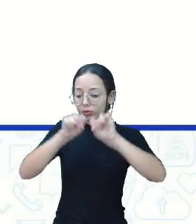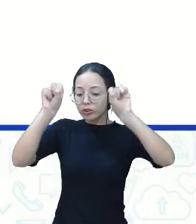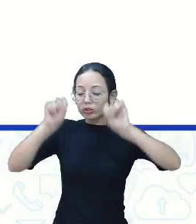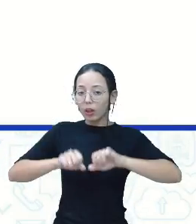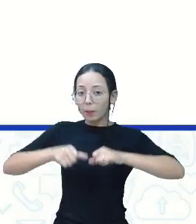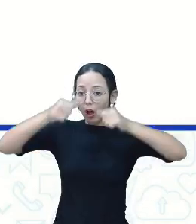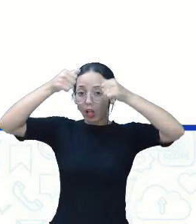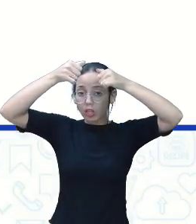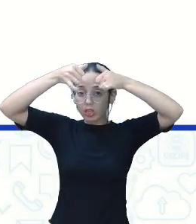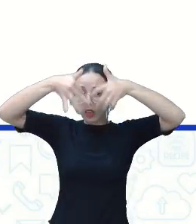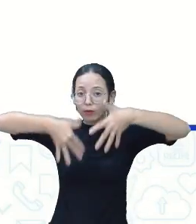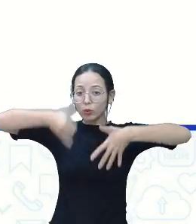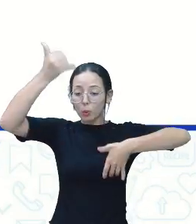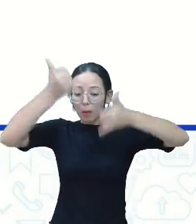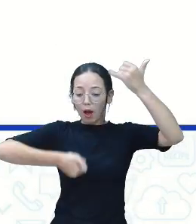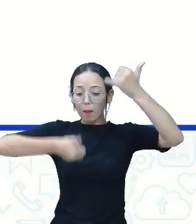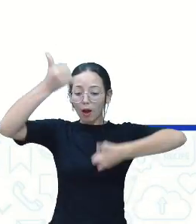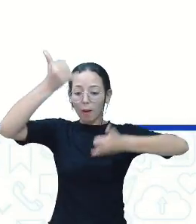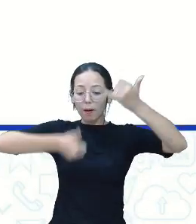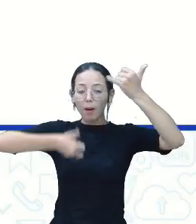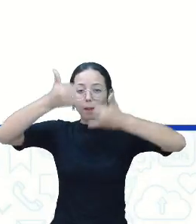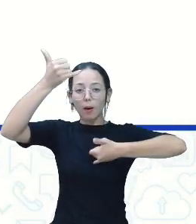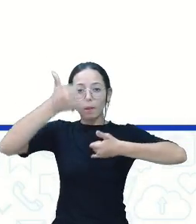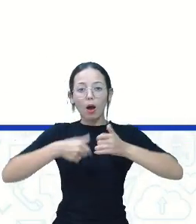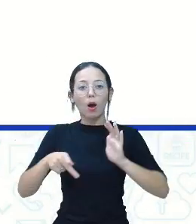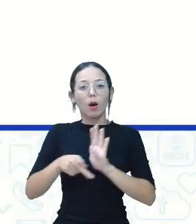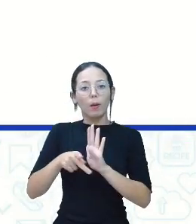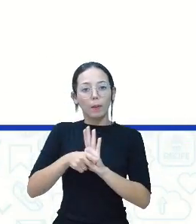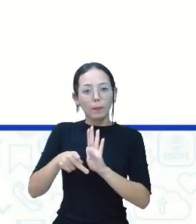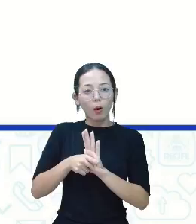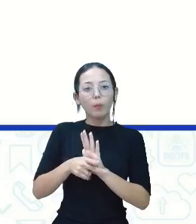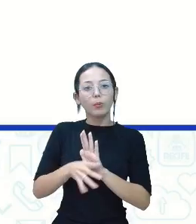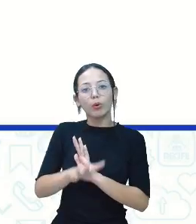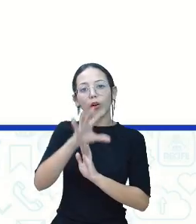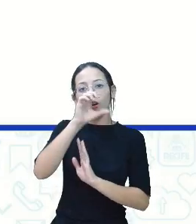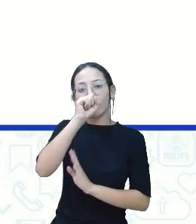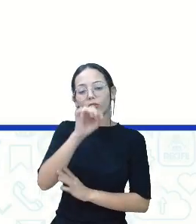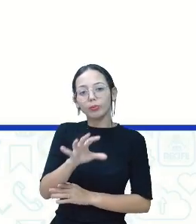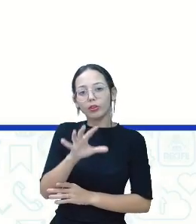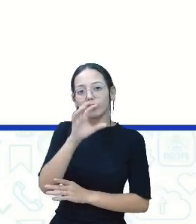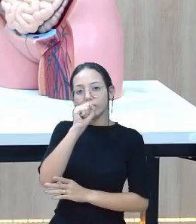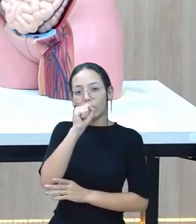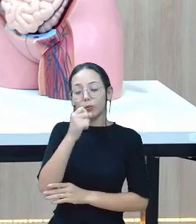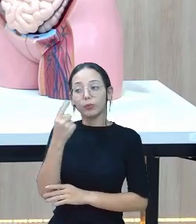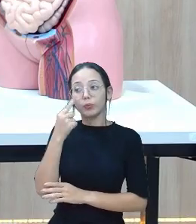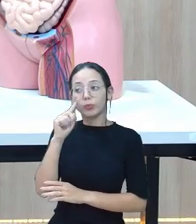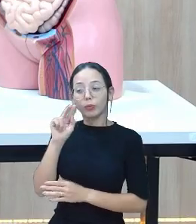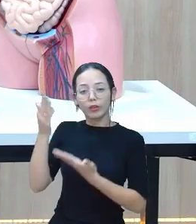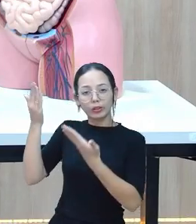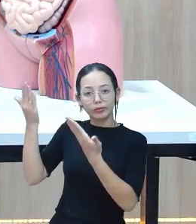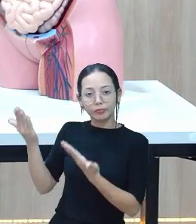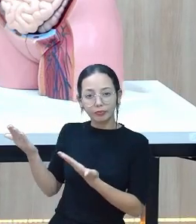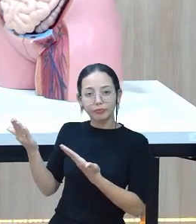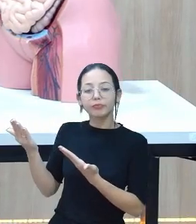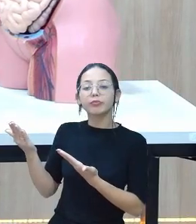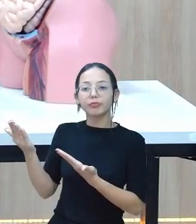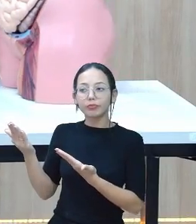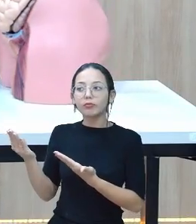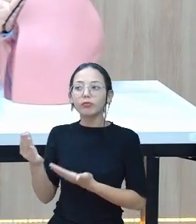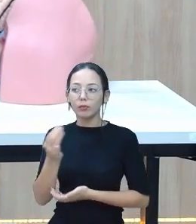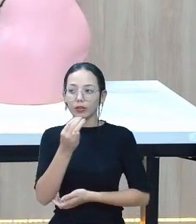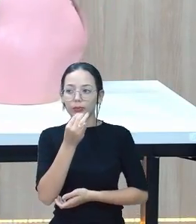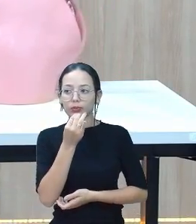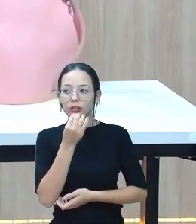enviar informações para os controladores da respiração. Observem aqui, né? Aqui